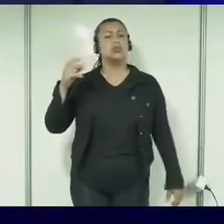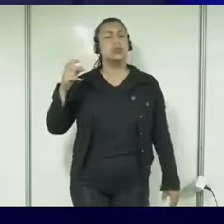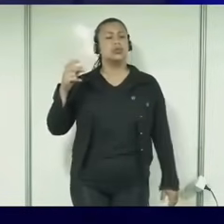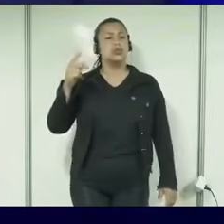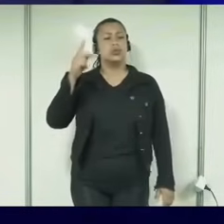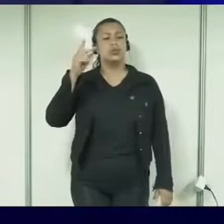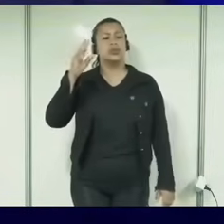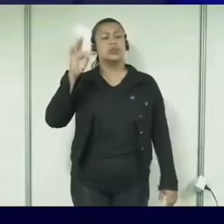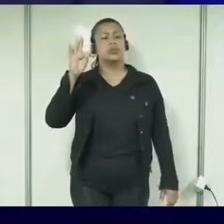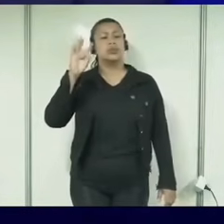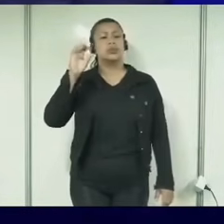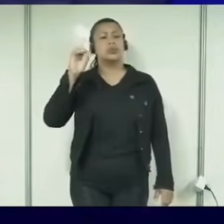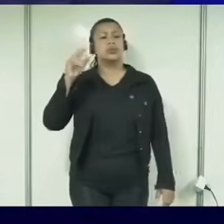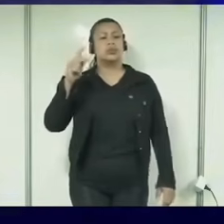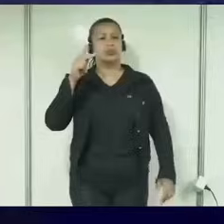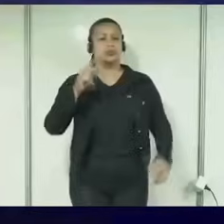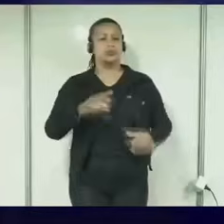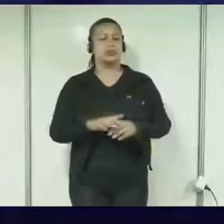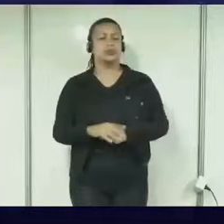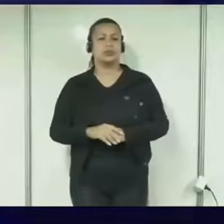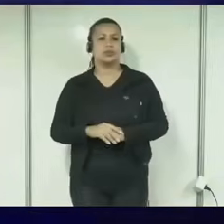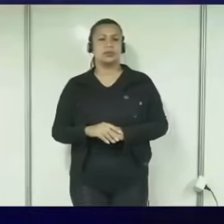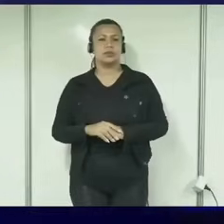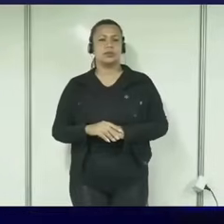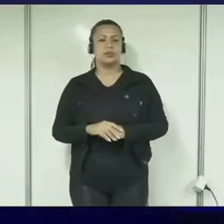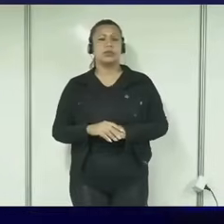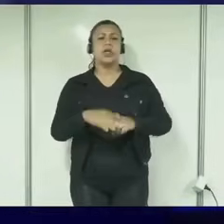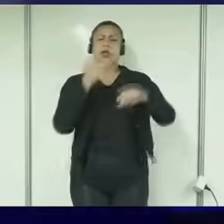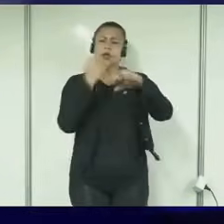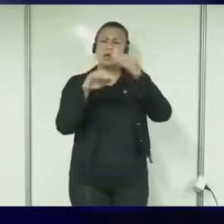bonita. Veja aqui o que eu vou dizer para vocês.